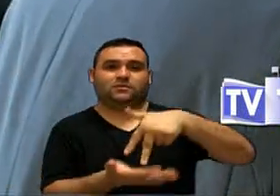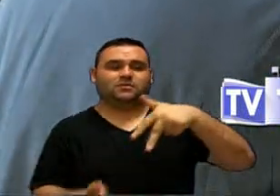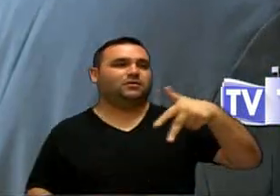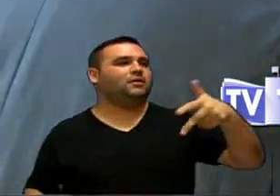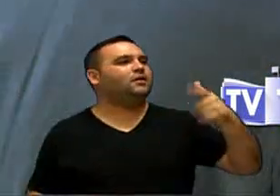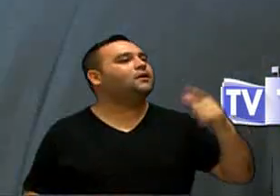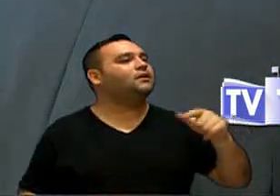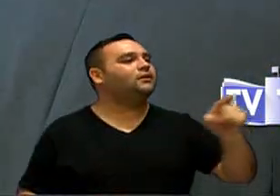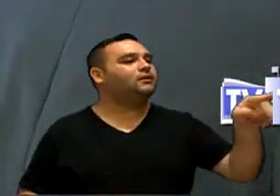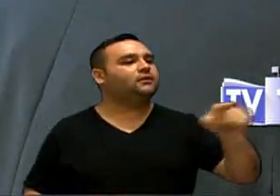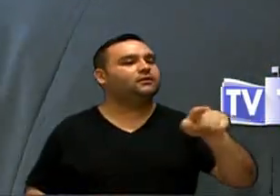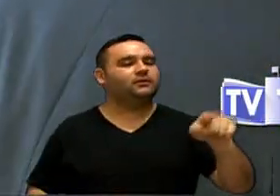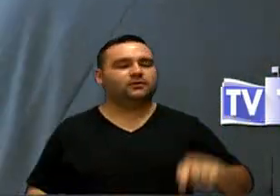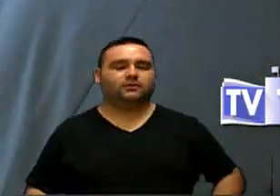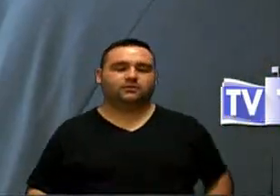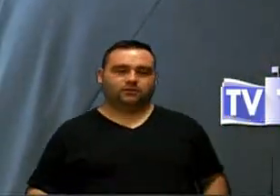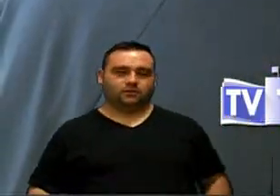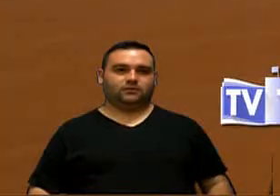Rosa.